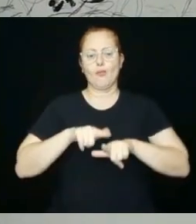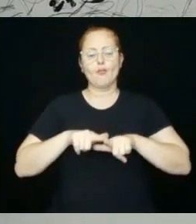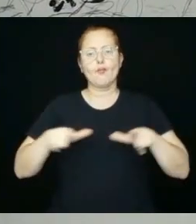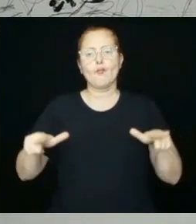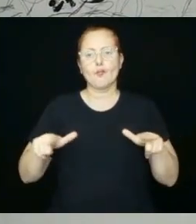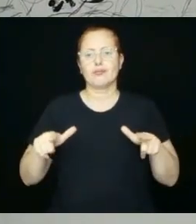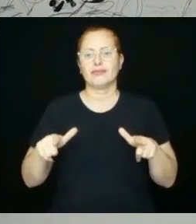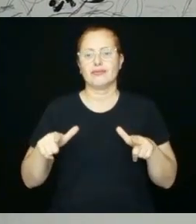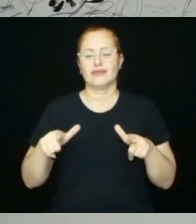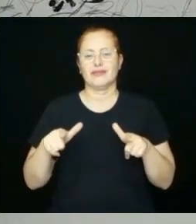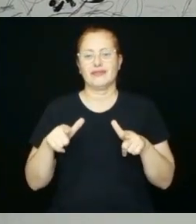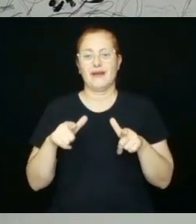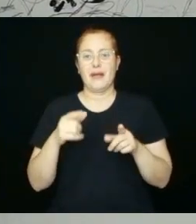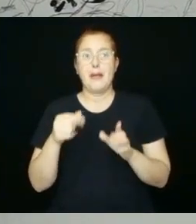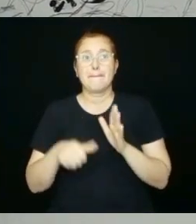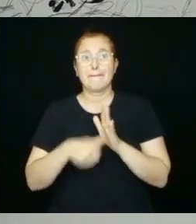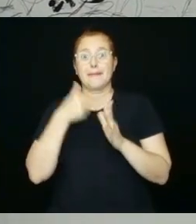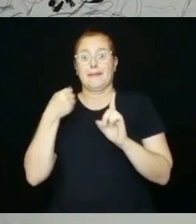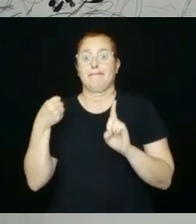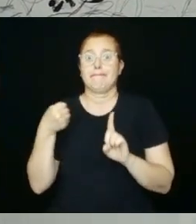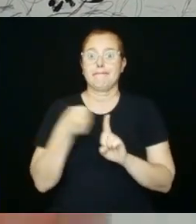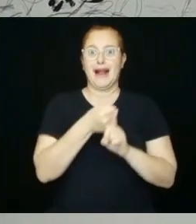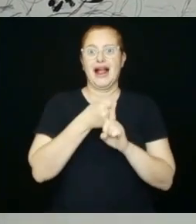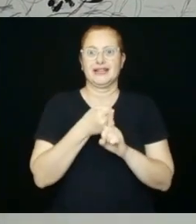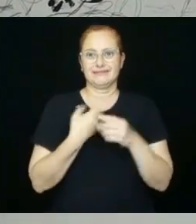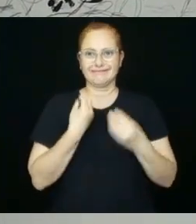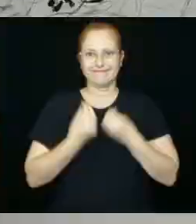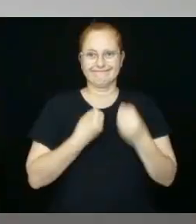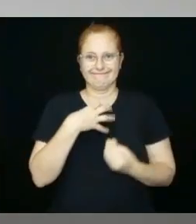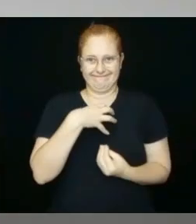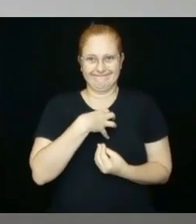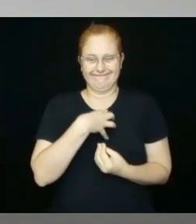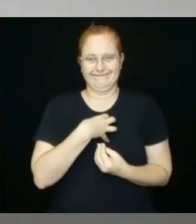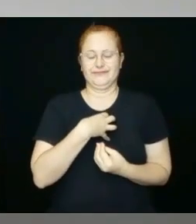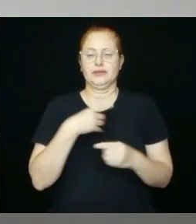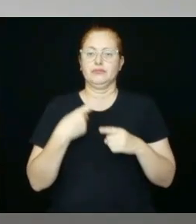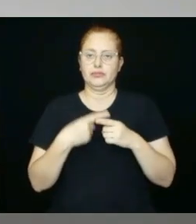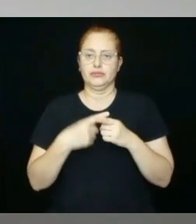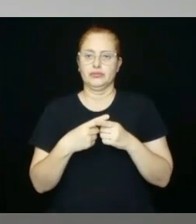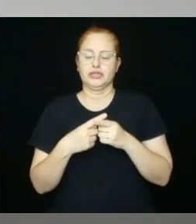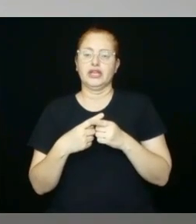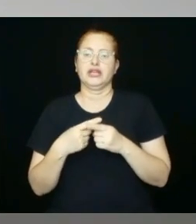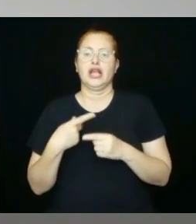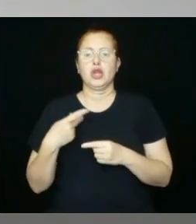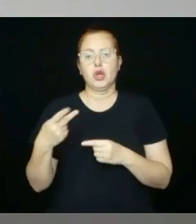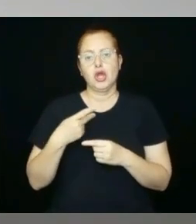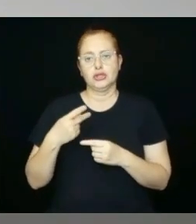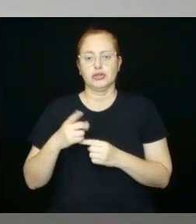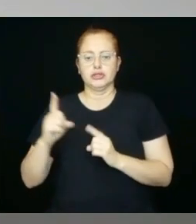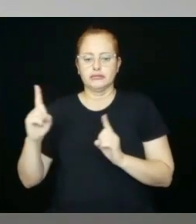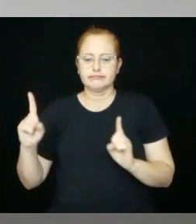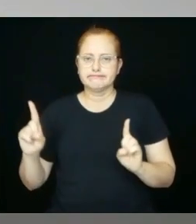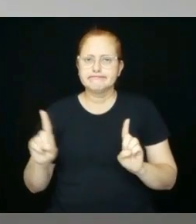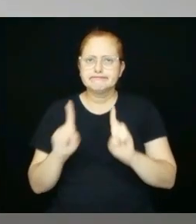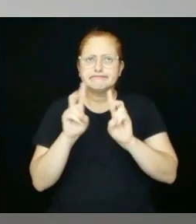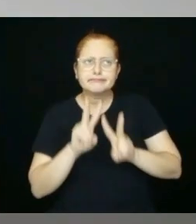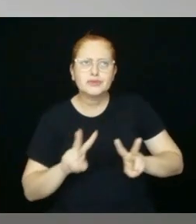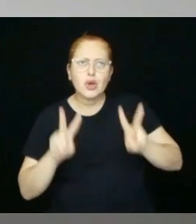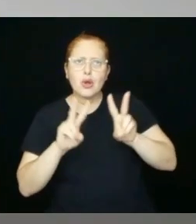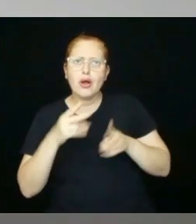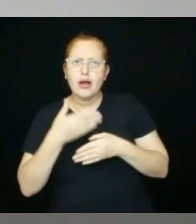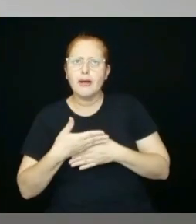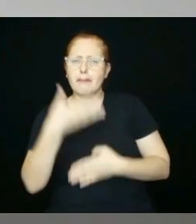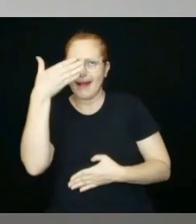enfim... O primeiro impacto, O primeiro né? impacto, como é que foi, né? A gente veio aqui antes também, acho que é legal falar isso, a gente veio antes, o Bruno veio